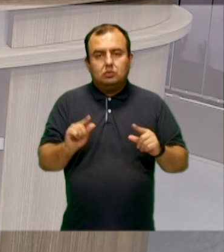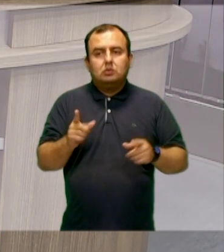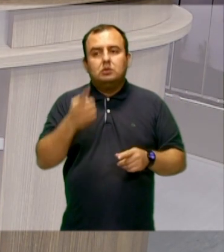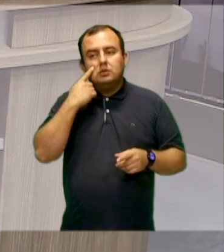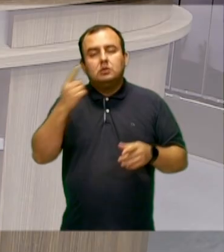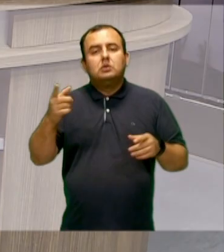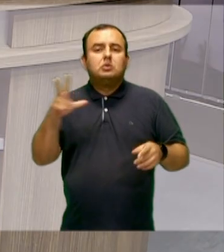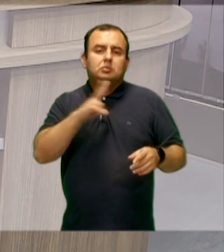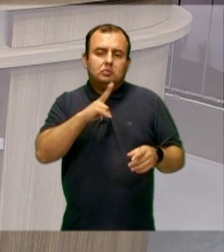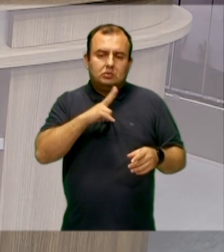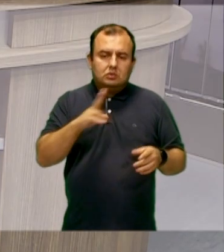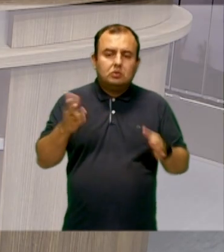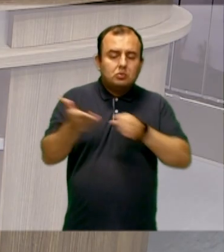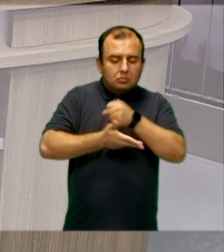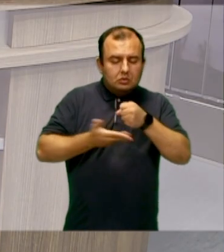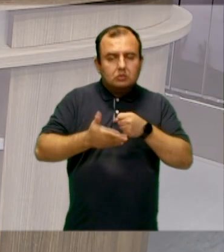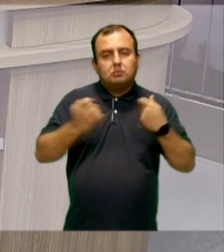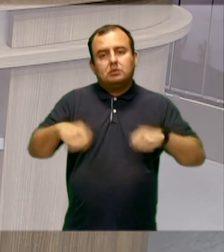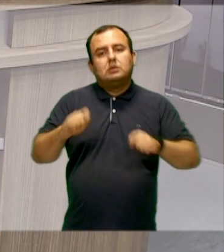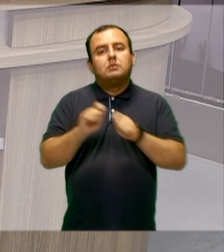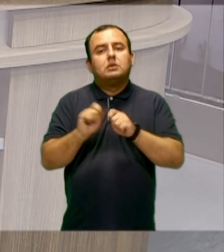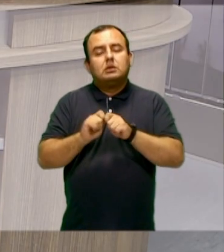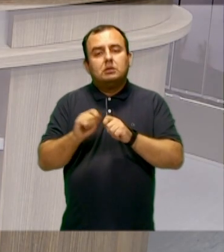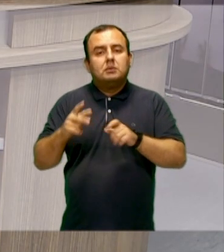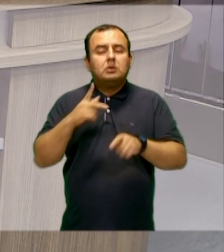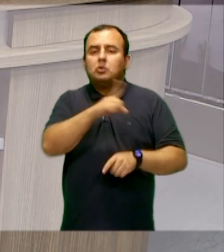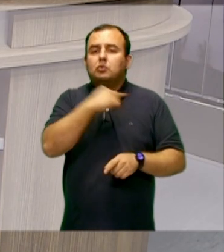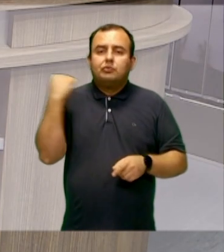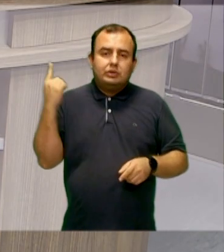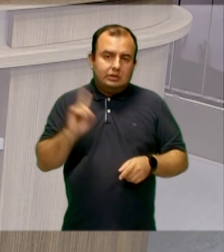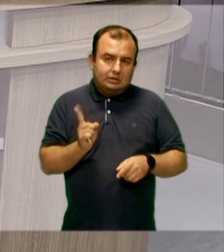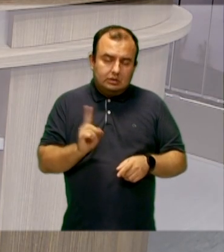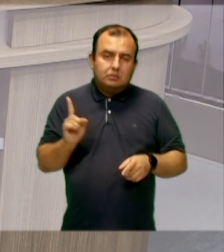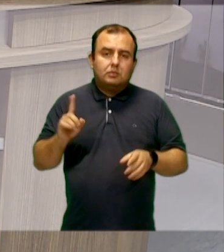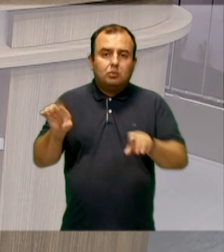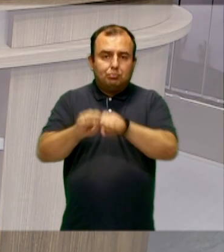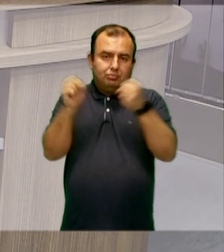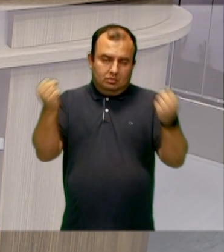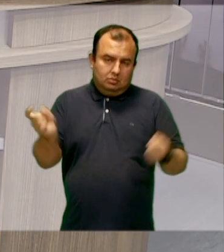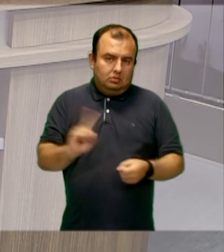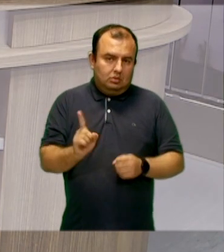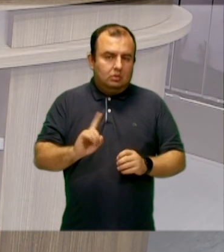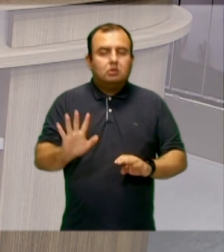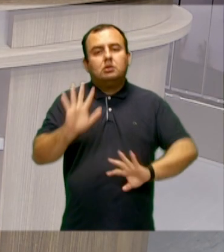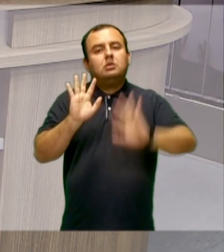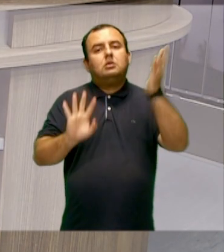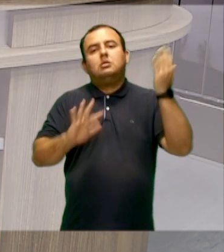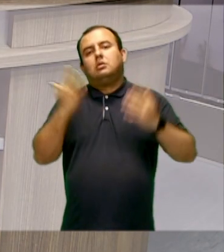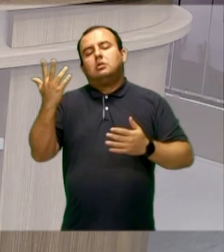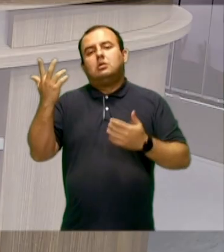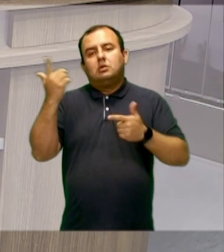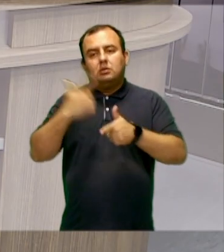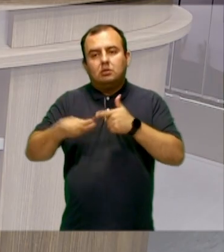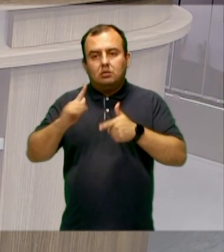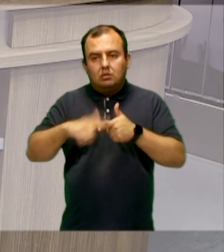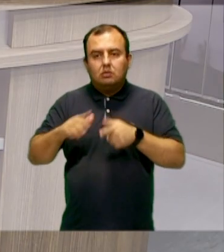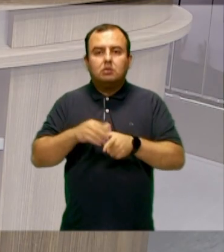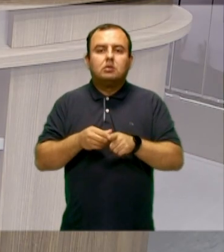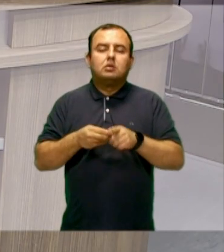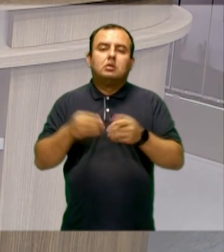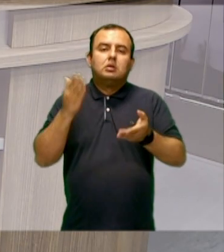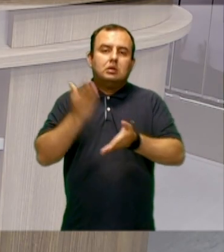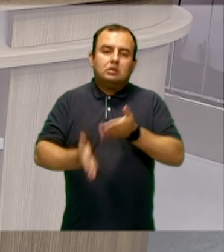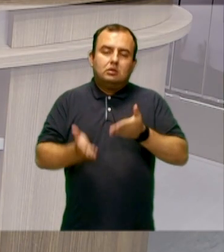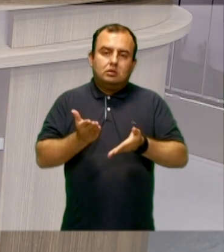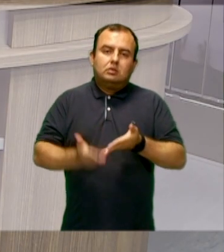da iniciativa privada, isso é o básico que a gente tem que fazer no estoque, para não vencer, para não quebrar, para não acontecer, para não danificar. Não dá perda, para não